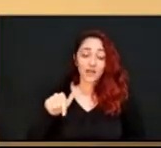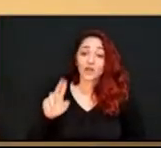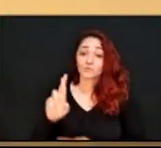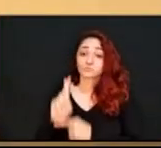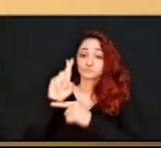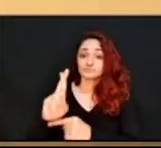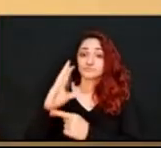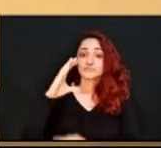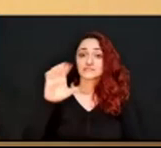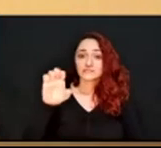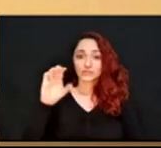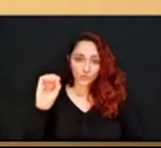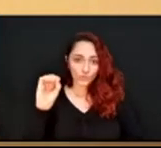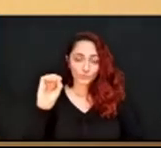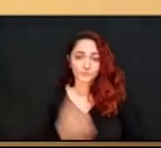Oi Lu